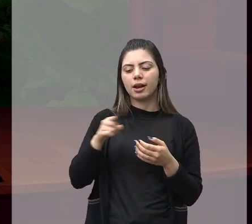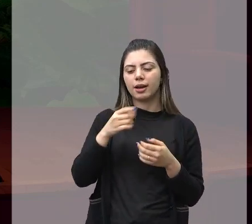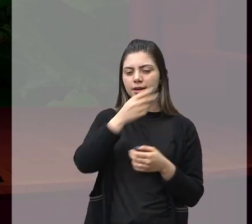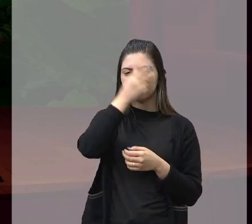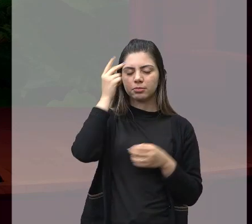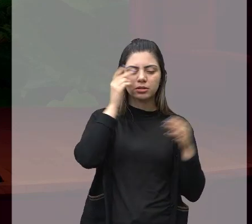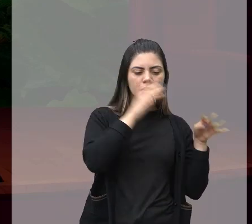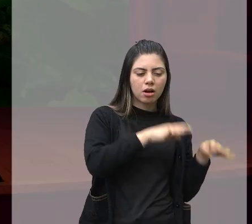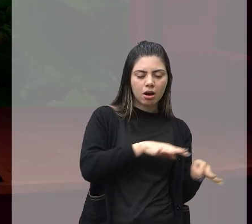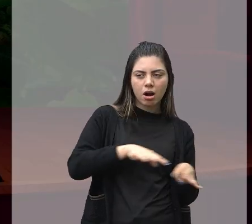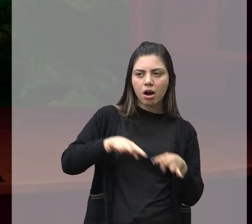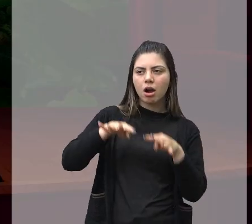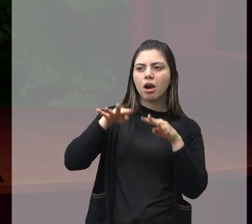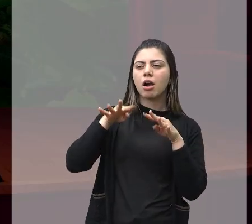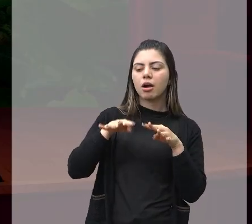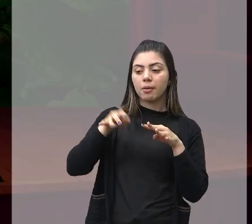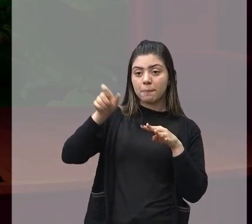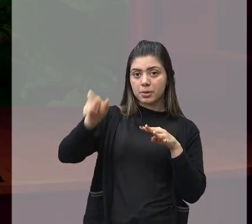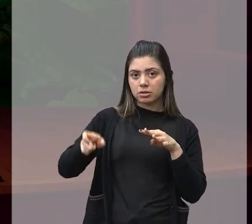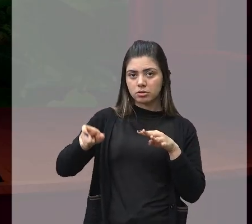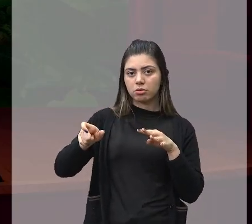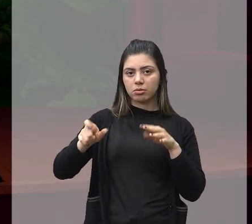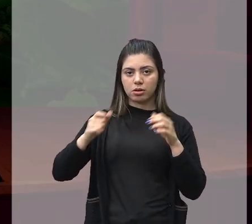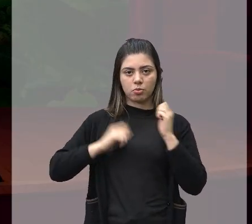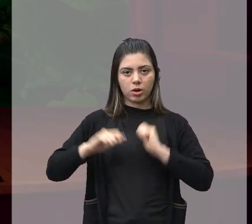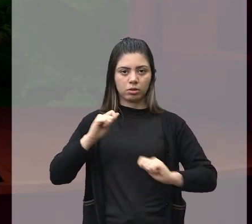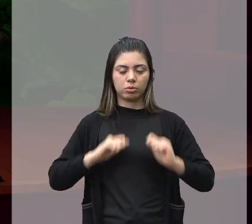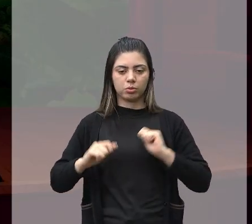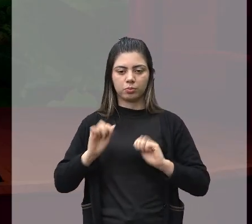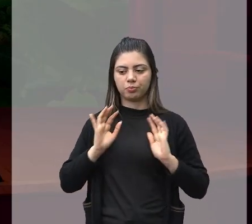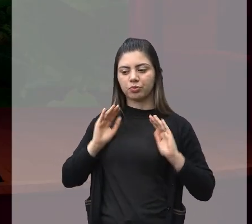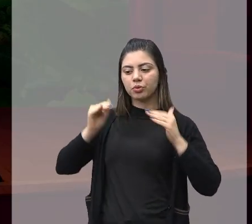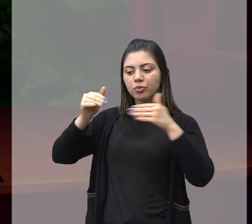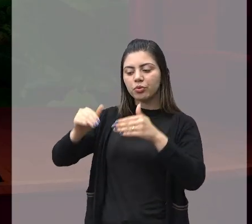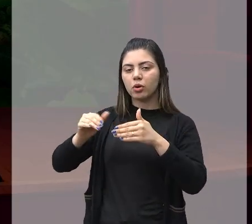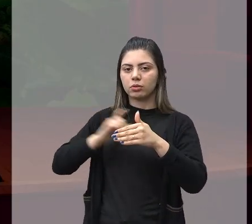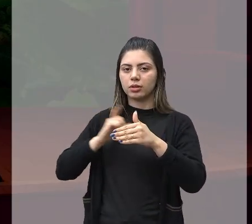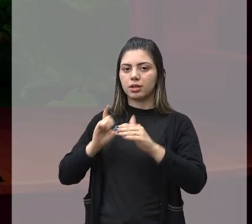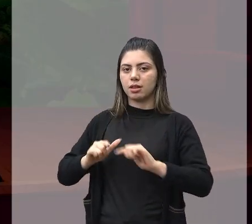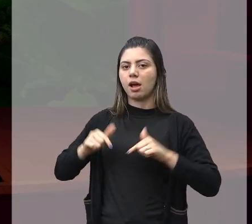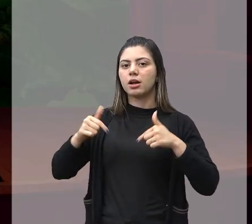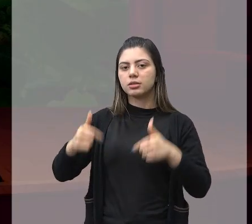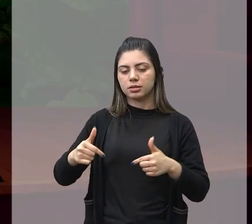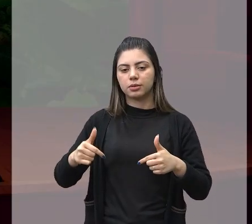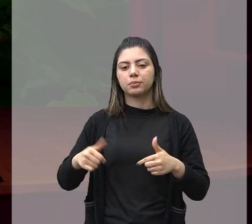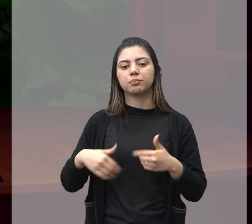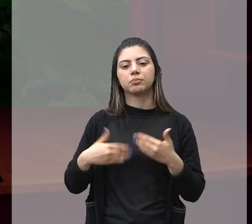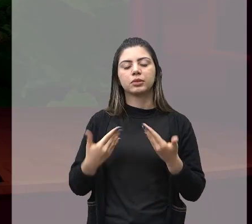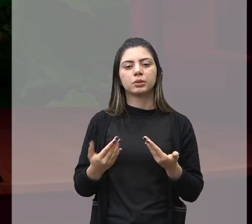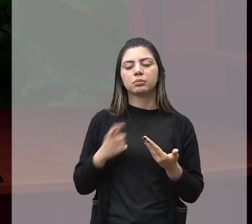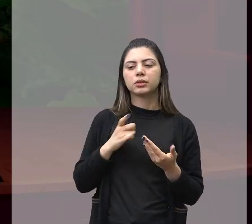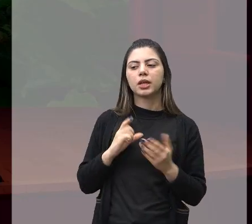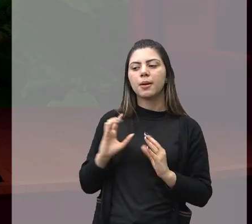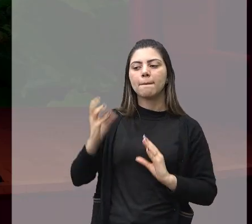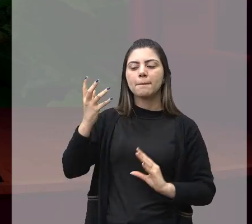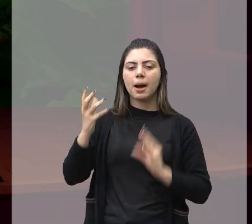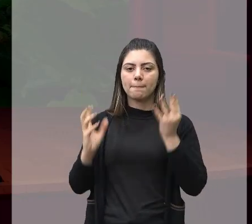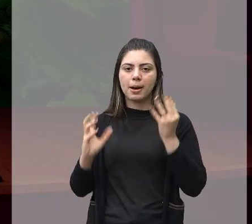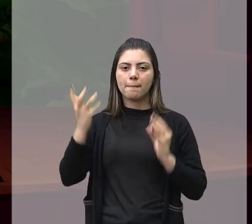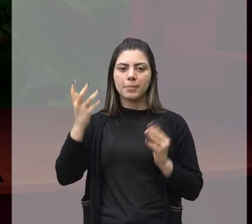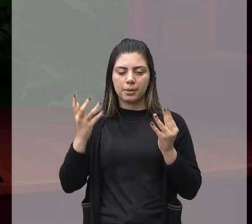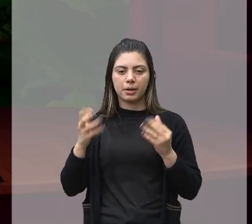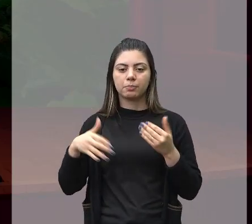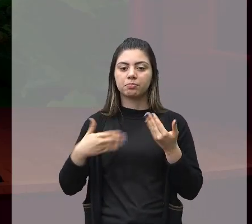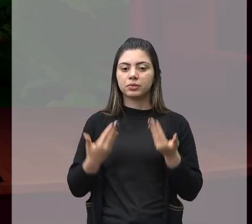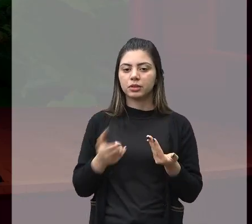olhasse diretamente para o ator, para a ação cênica que estava acontecendo ali, para o que estava sendo interpretado. Então